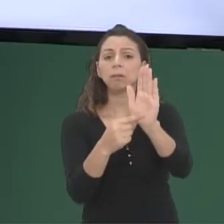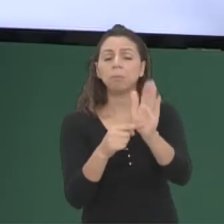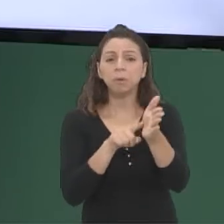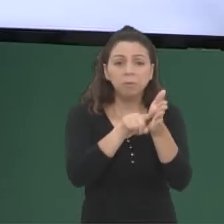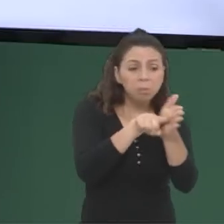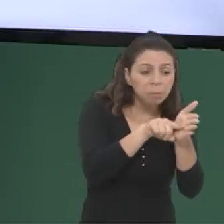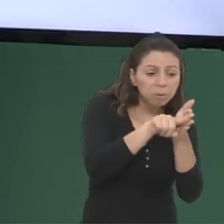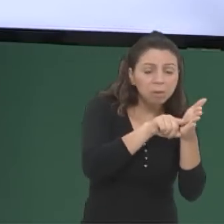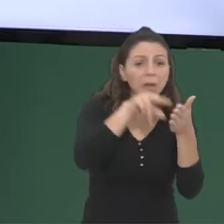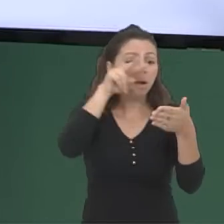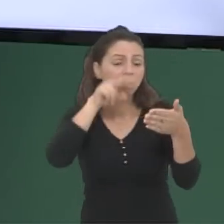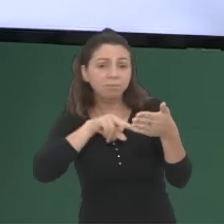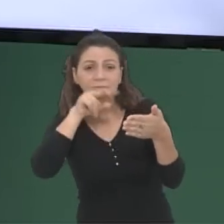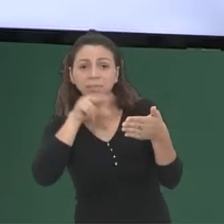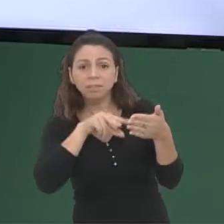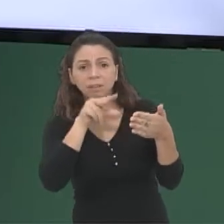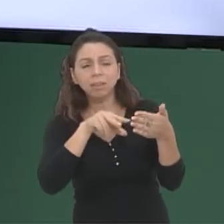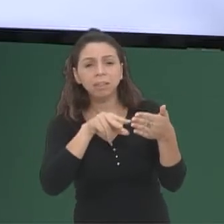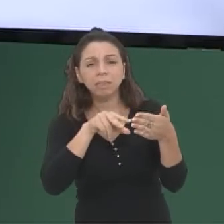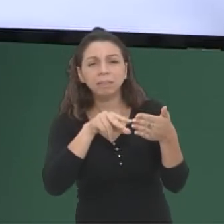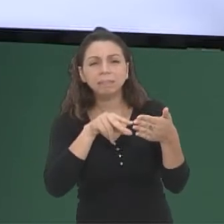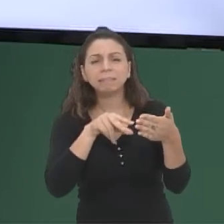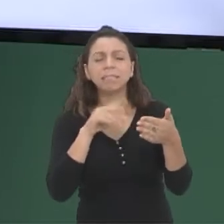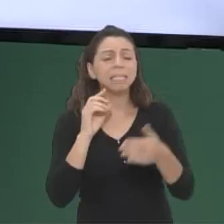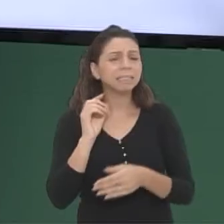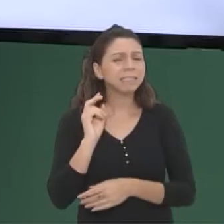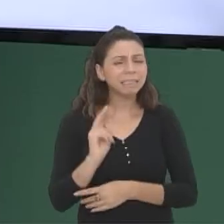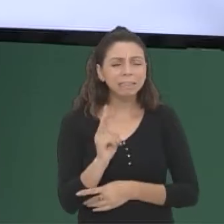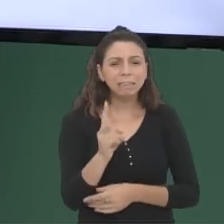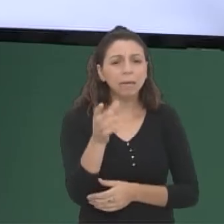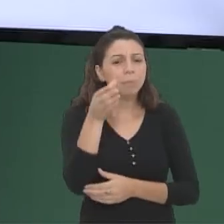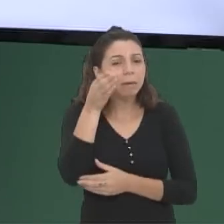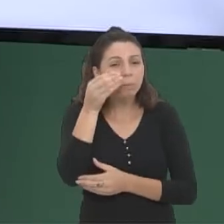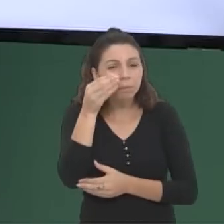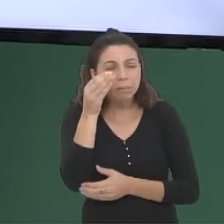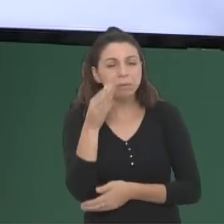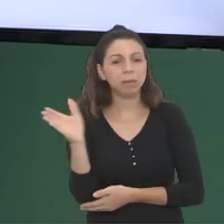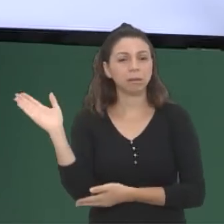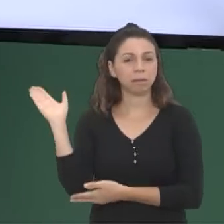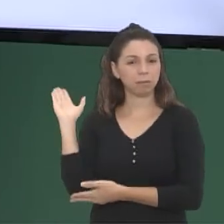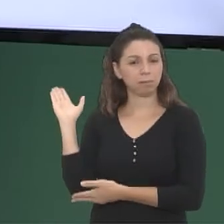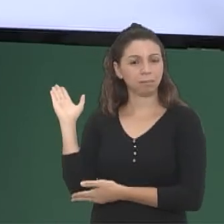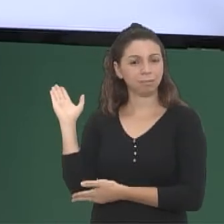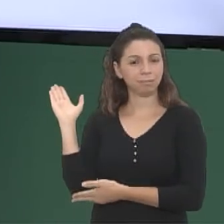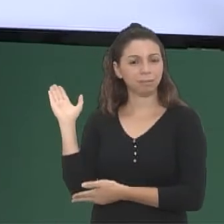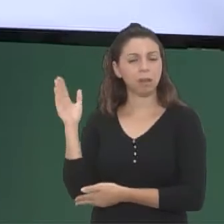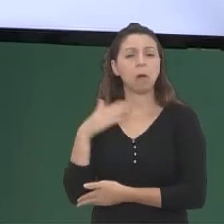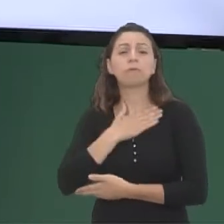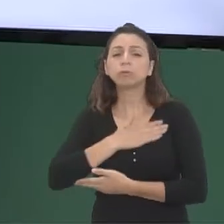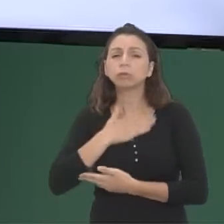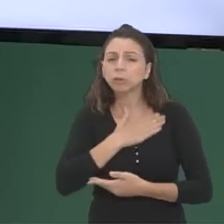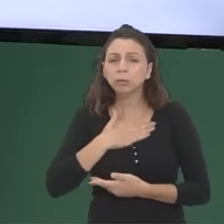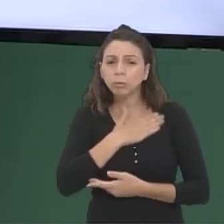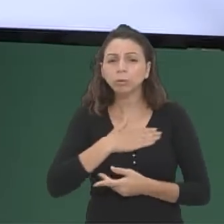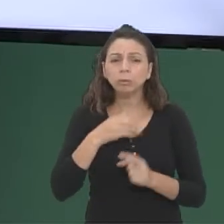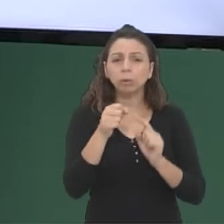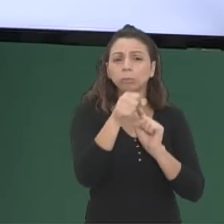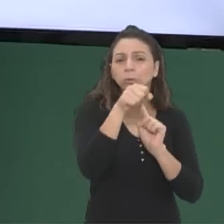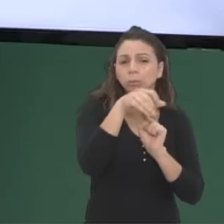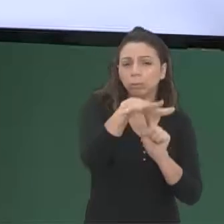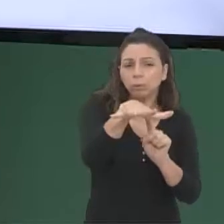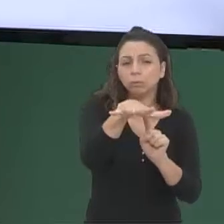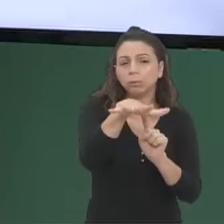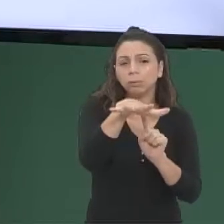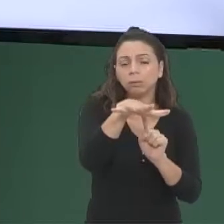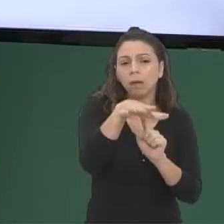para você ler, que eu sempre trago aquela curiosidade, lembra? Então olha o que eu trouxe para vocês. Você gostou dos ditados populares? Lá da